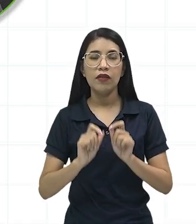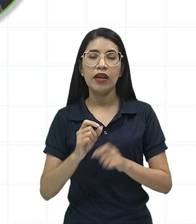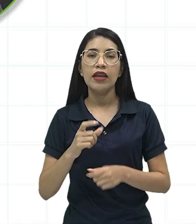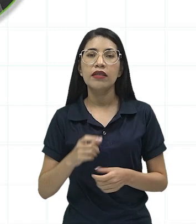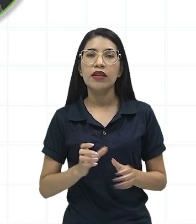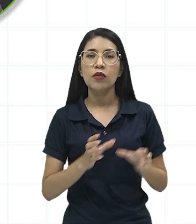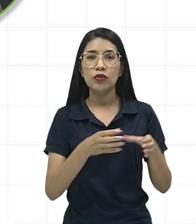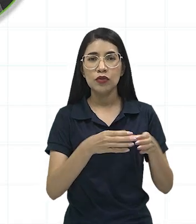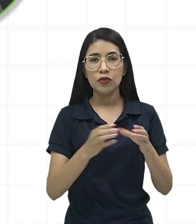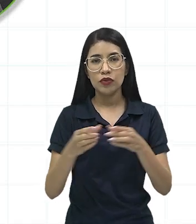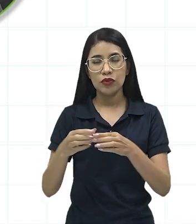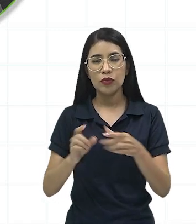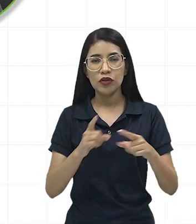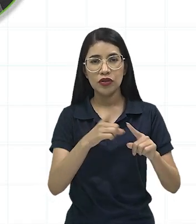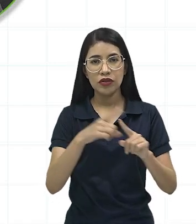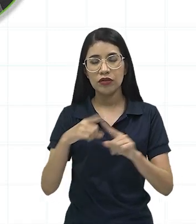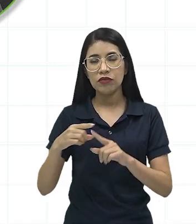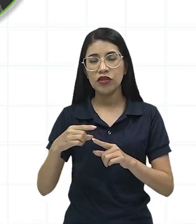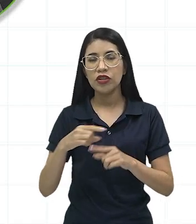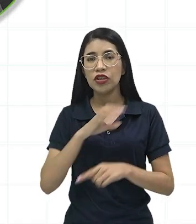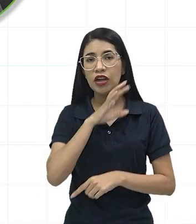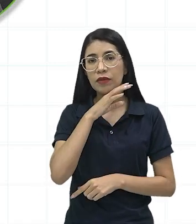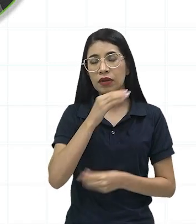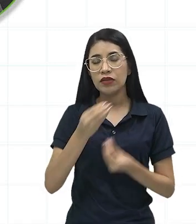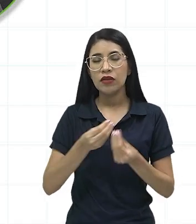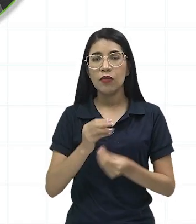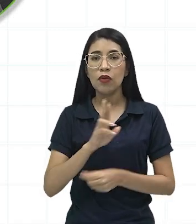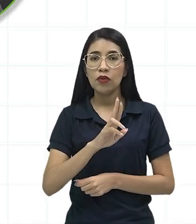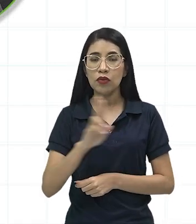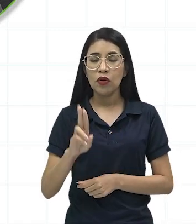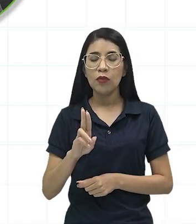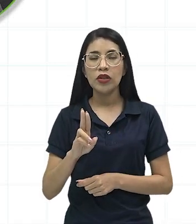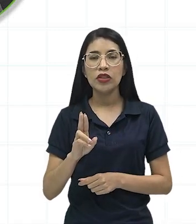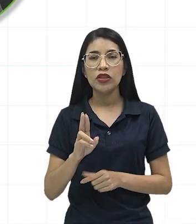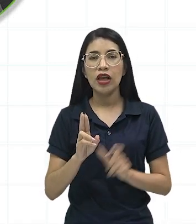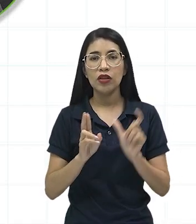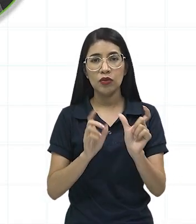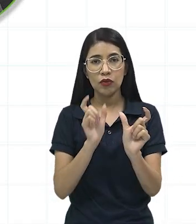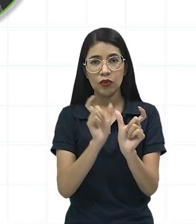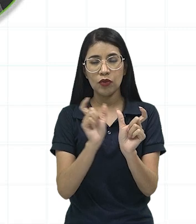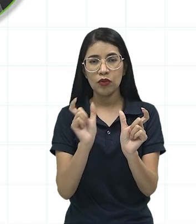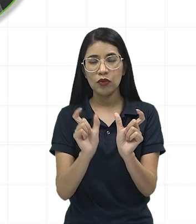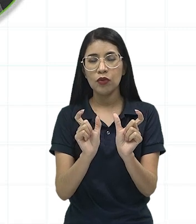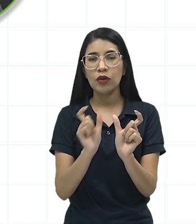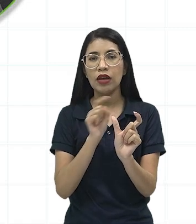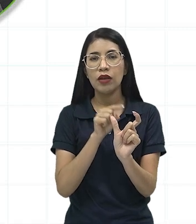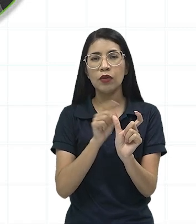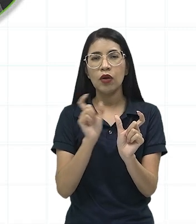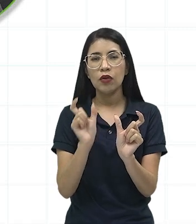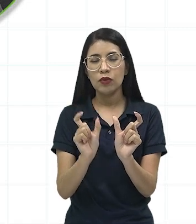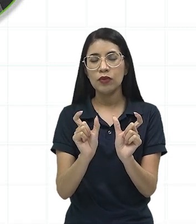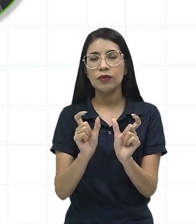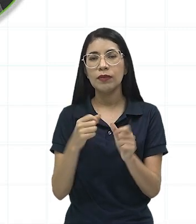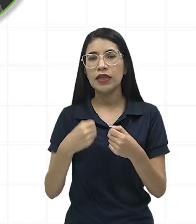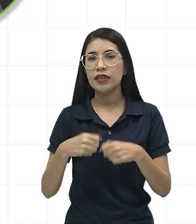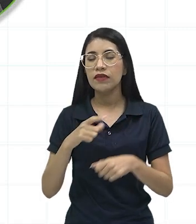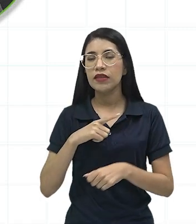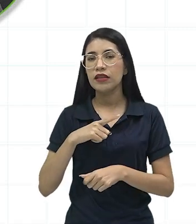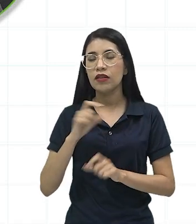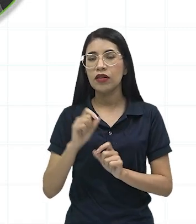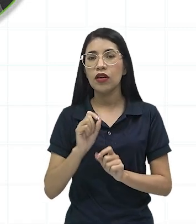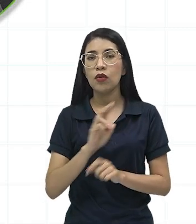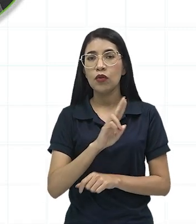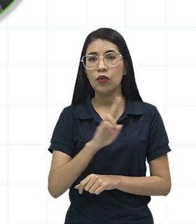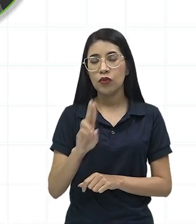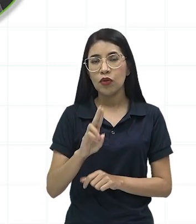as espécies a partir da nomenclatura binomial, ou seja, cada espécie deve conter um